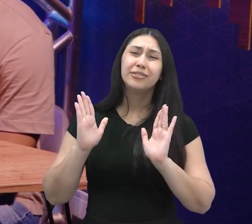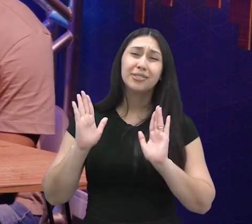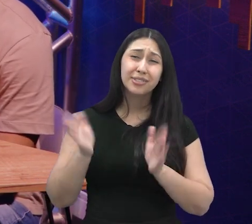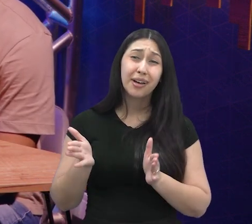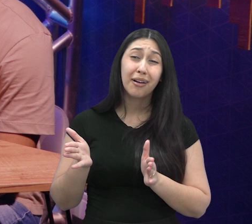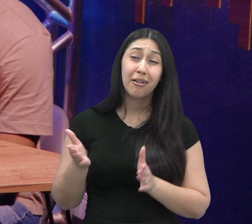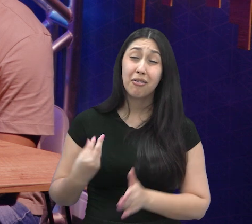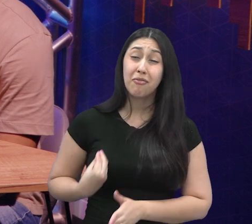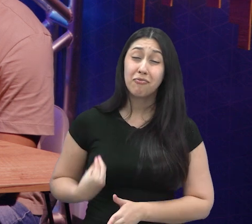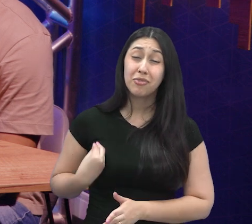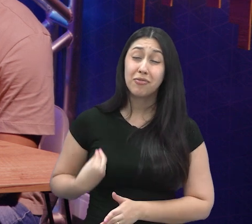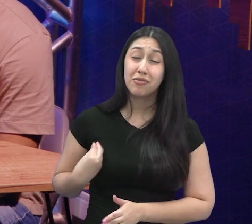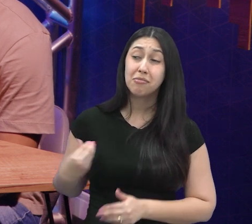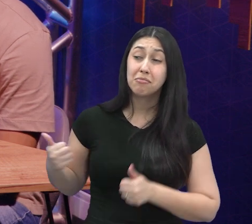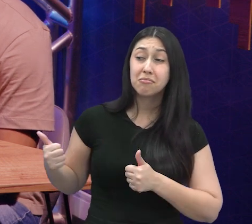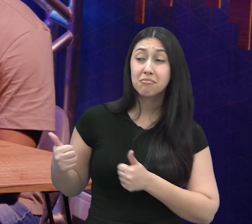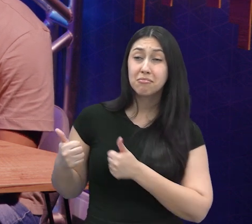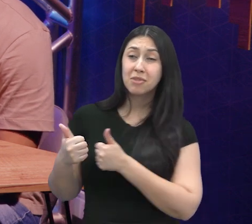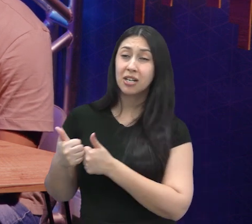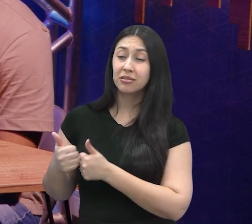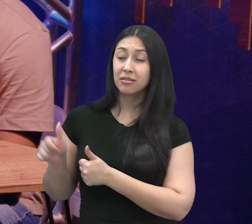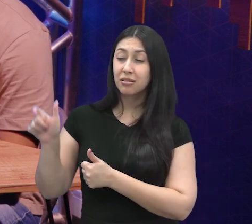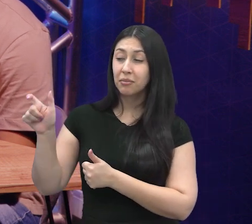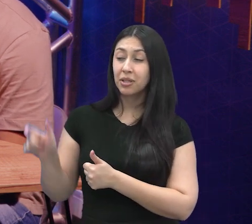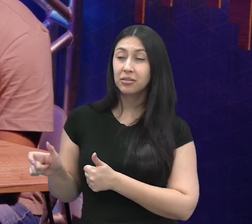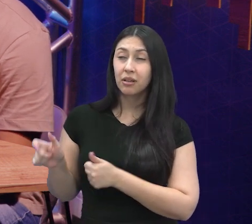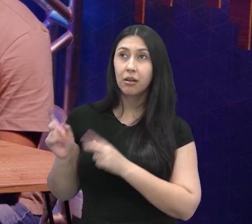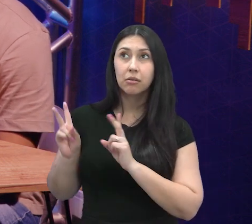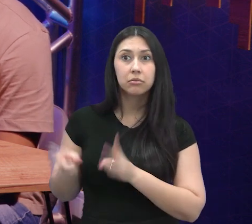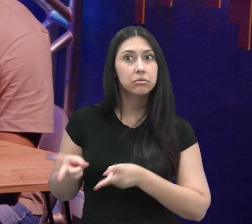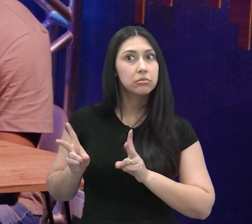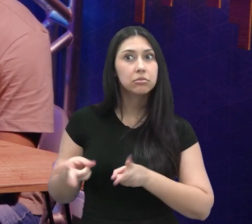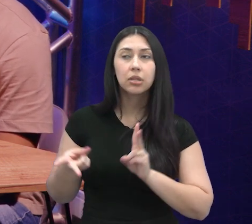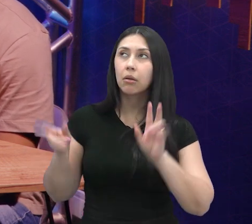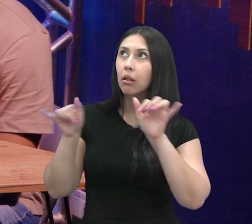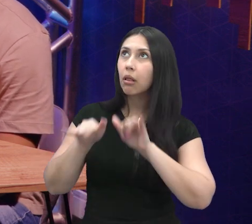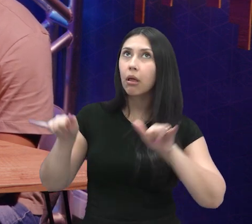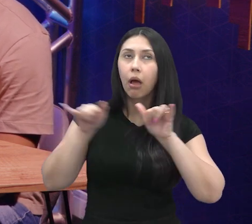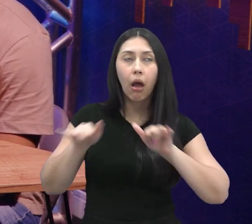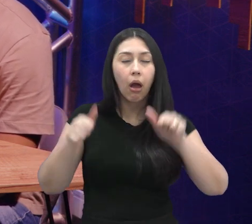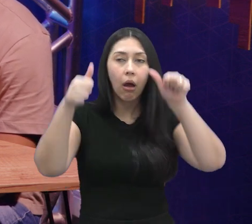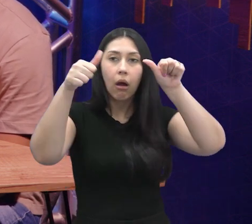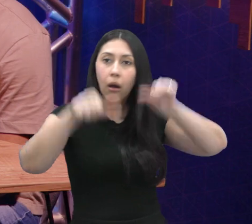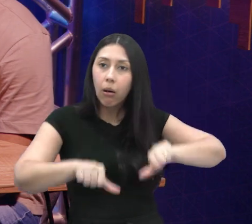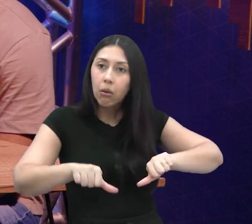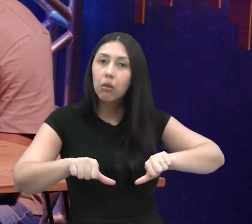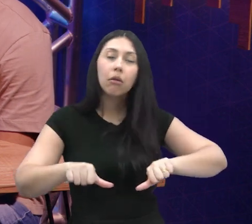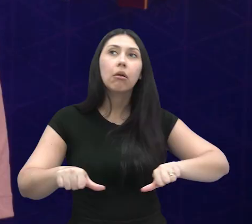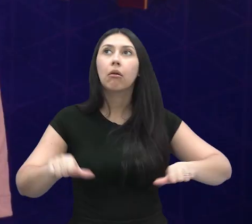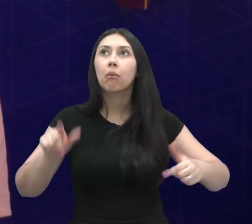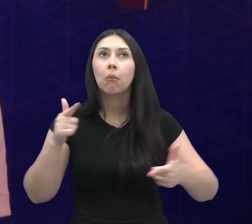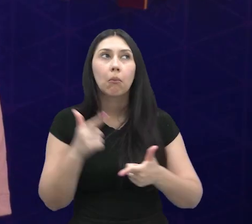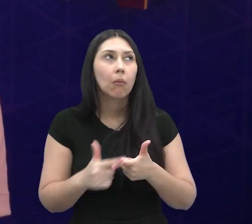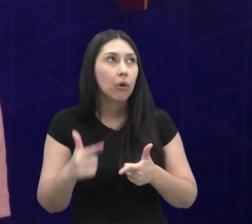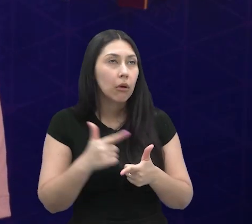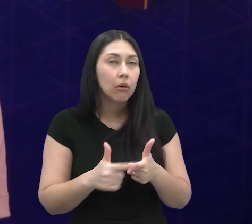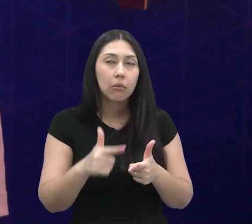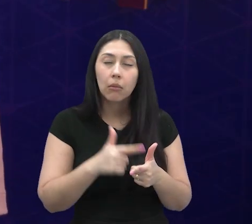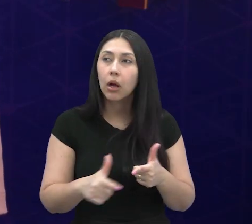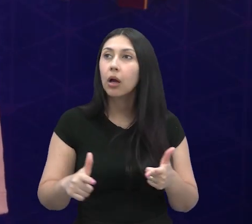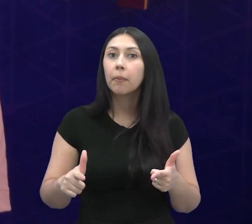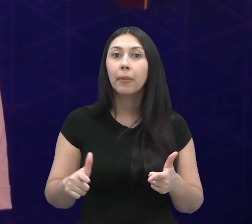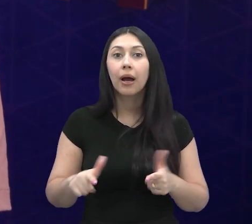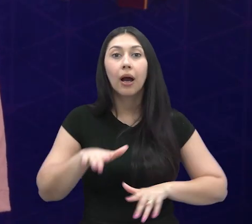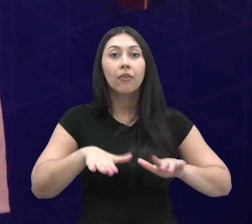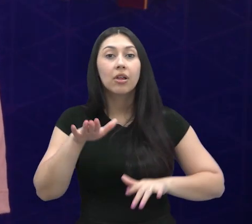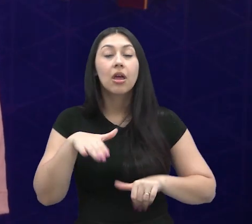já convivi com pessoas que toda hora tava falando de alguma notícia negativa, de alguma coisa que tinha